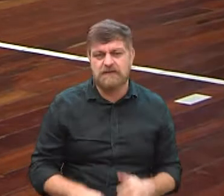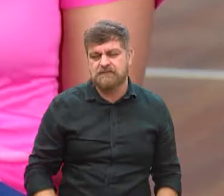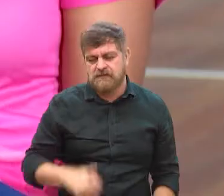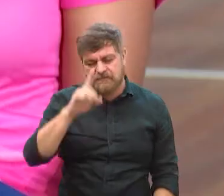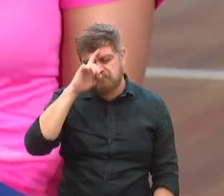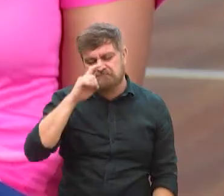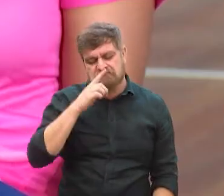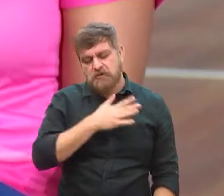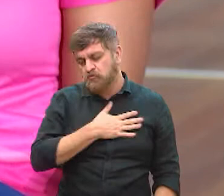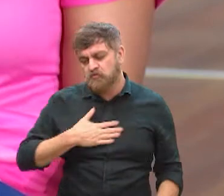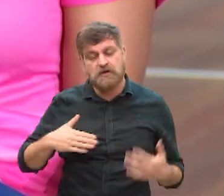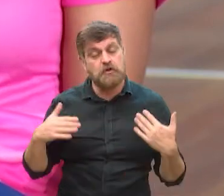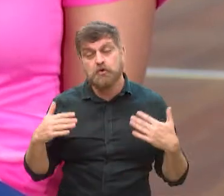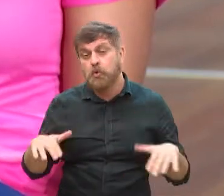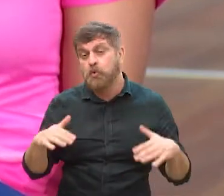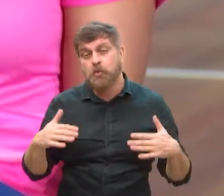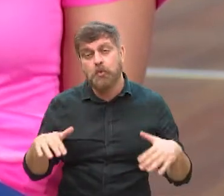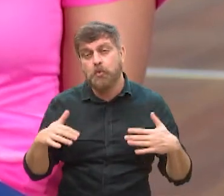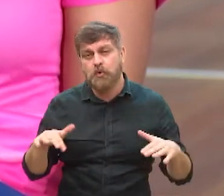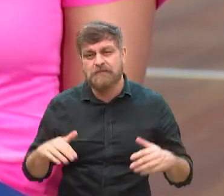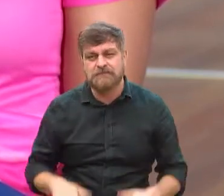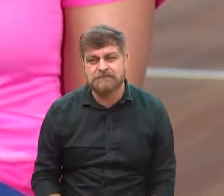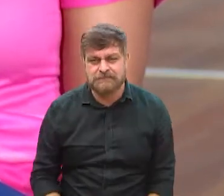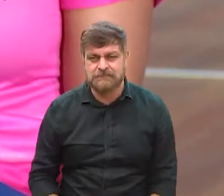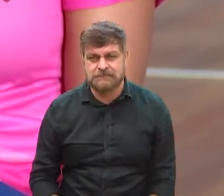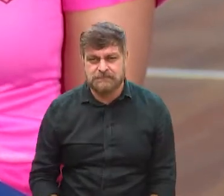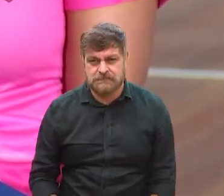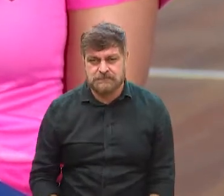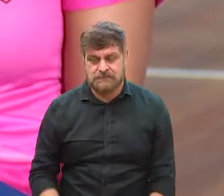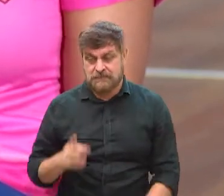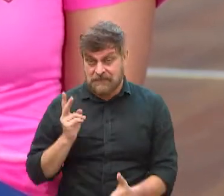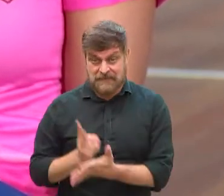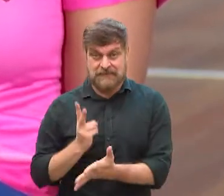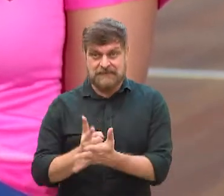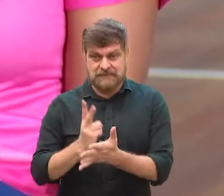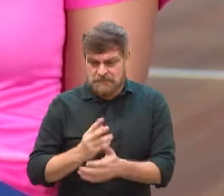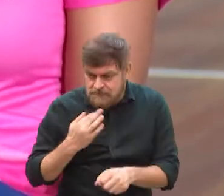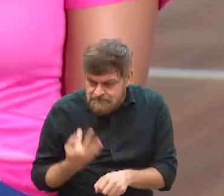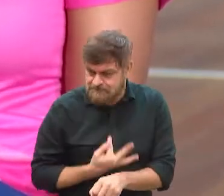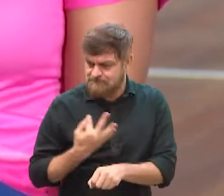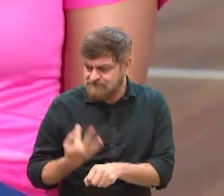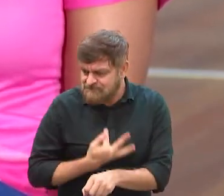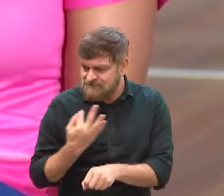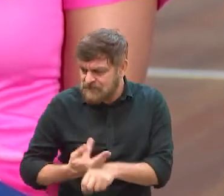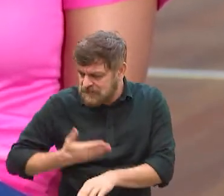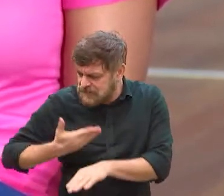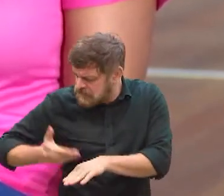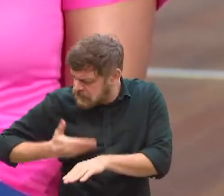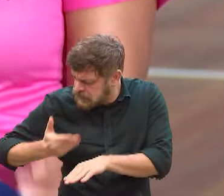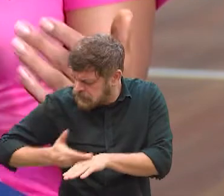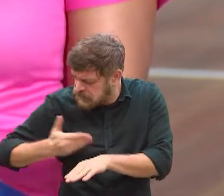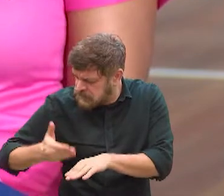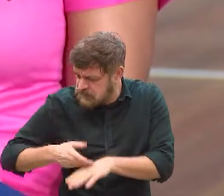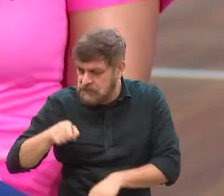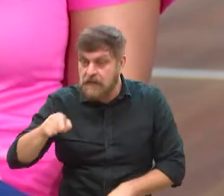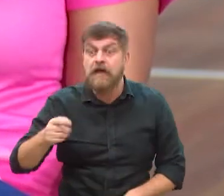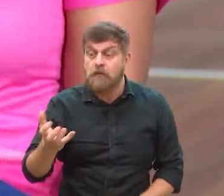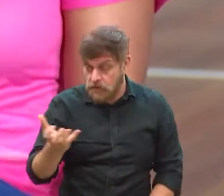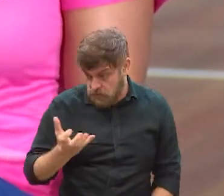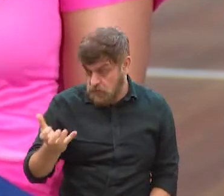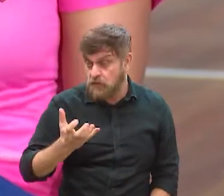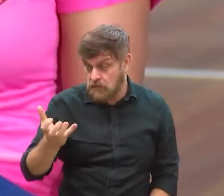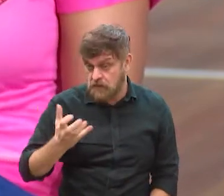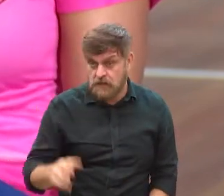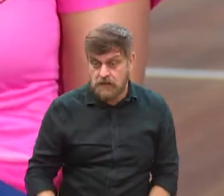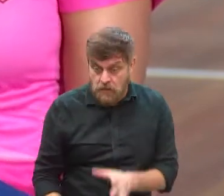tranquilo essa mudança. E aí sempre me dediquei, né? Porque eu falei, não, era isso que eu queria,